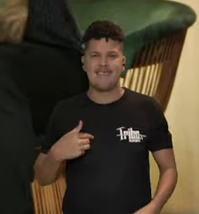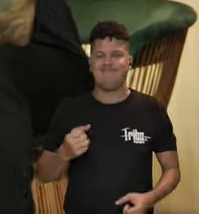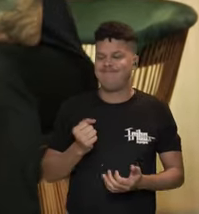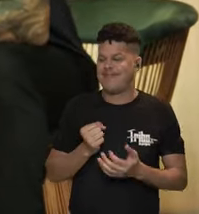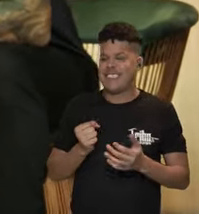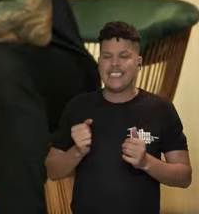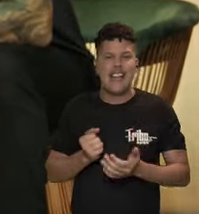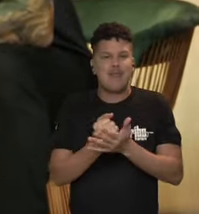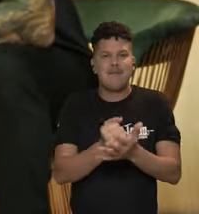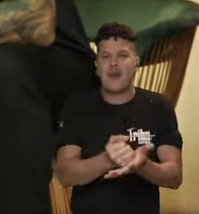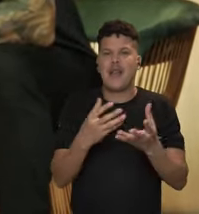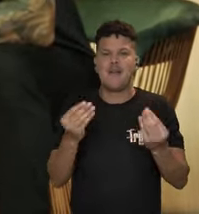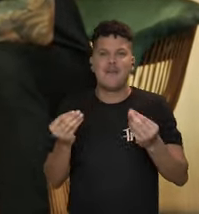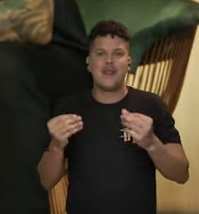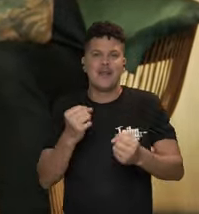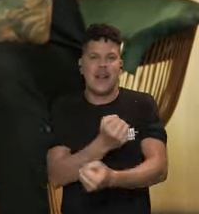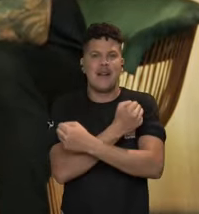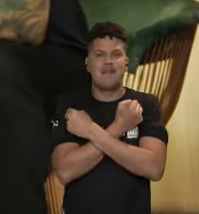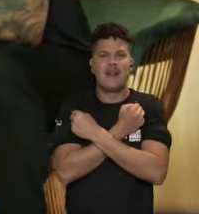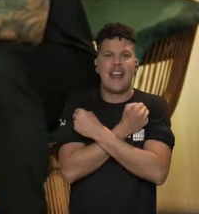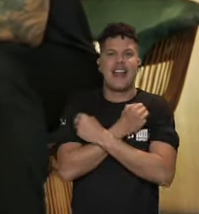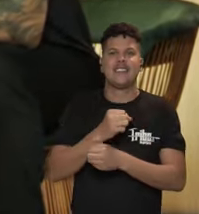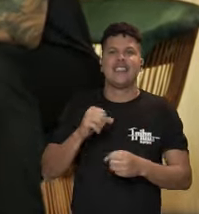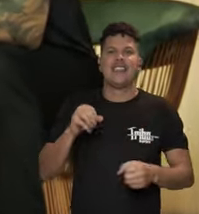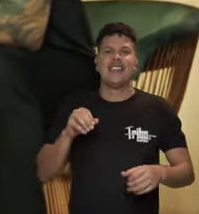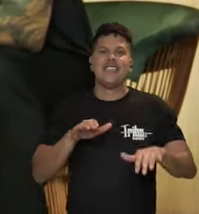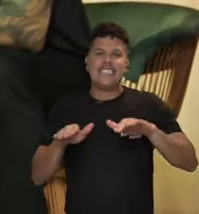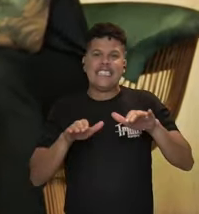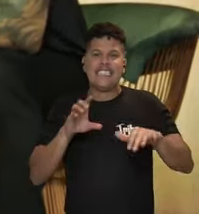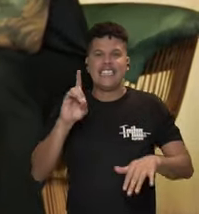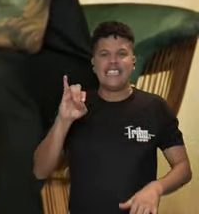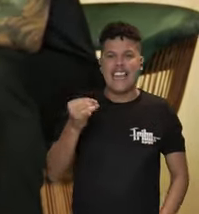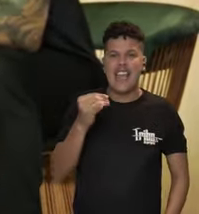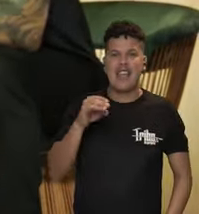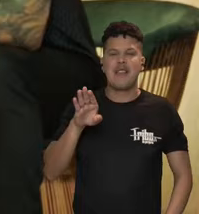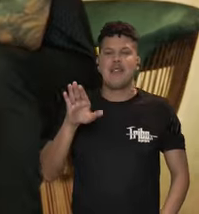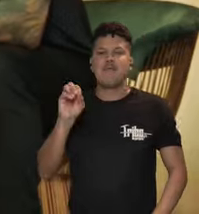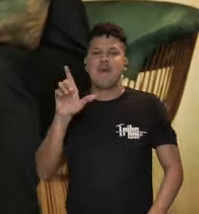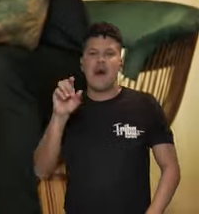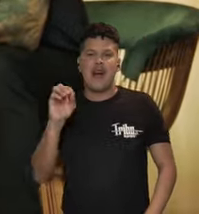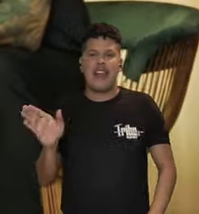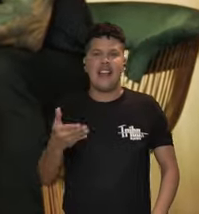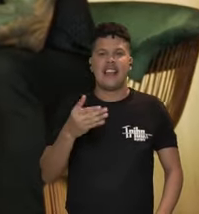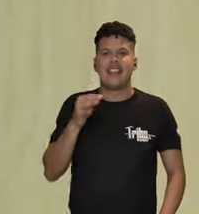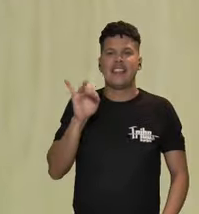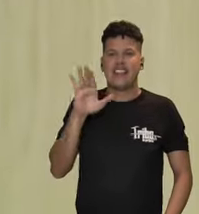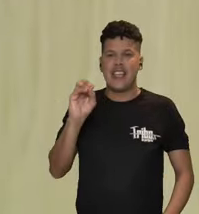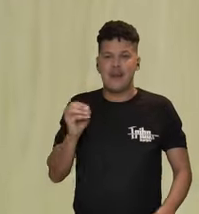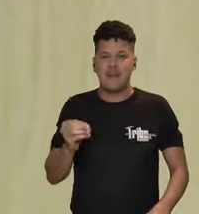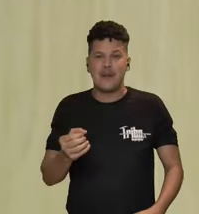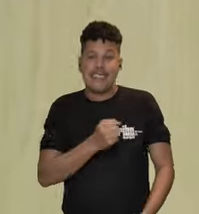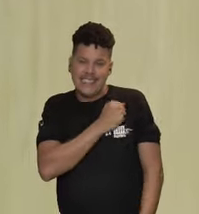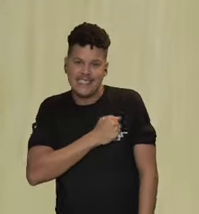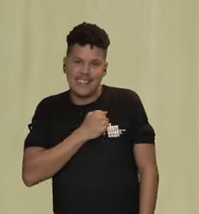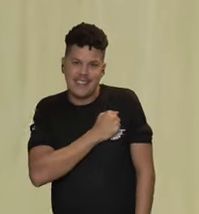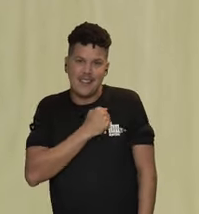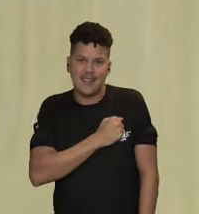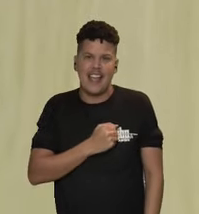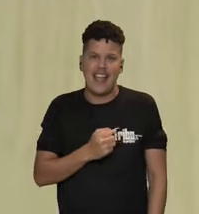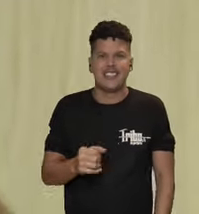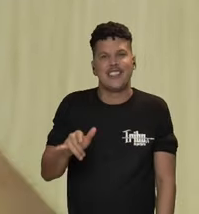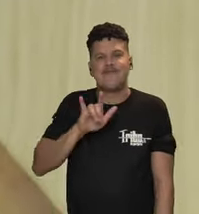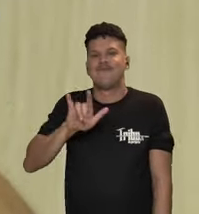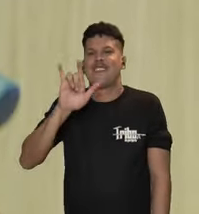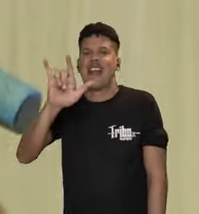muito na nossa carreira. Um abraço pro nosso amigo DJ Bola Tribo, mano. Tudo de bom. Muita paz no coração, saudade. Sim, bolinha, nós, te amo,